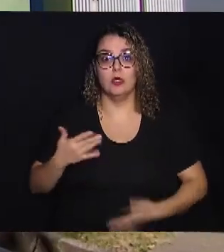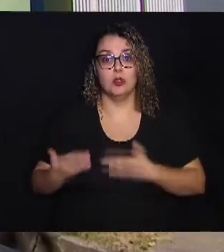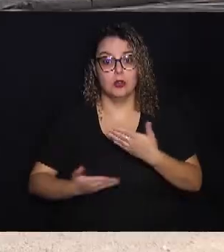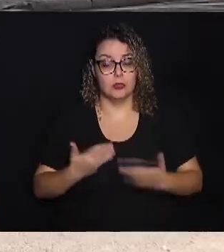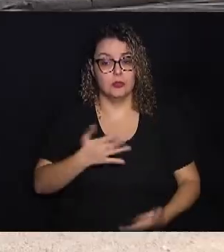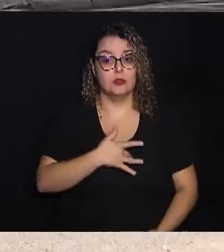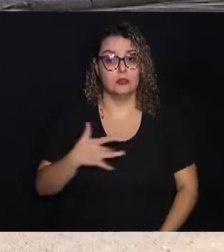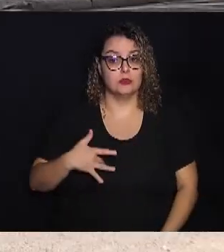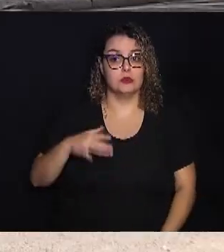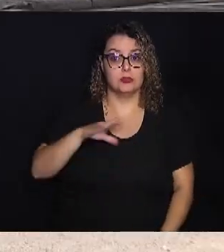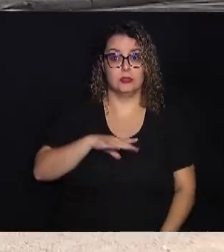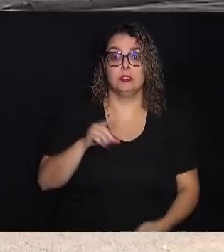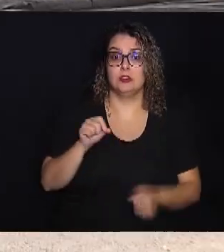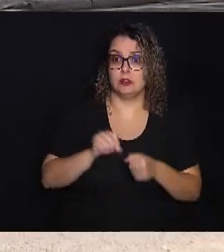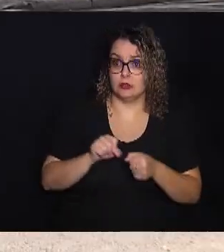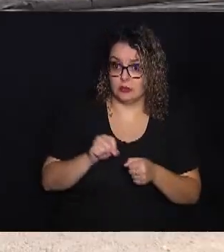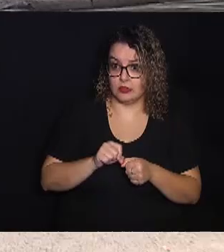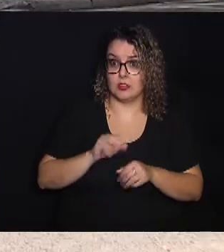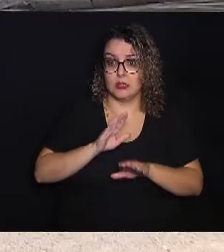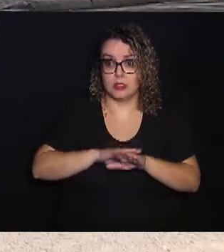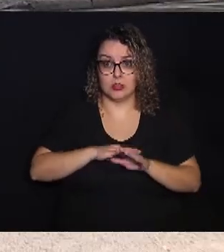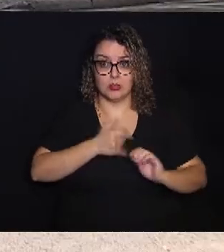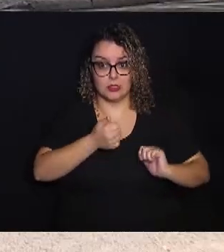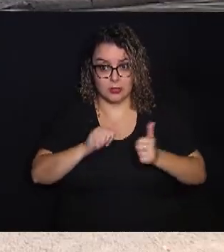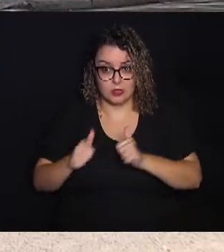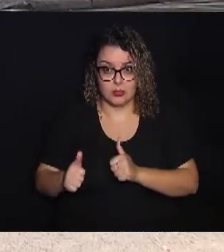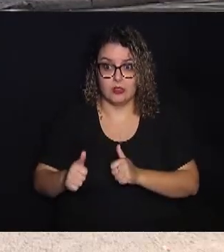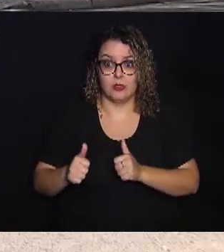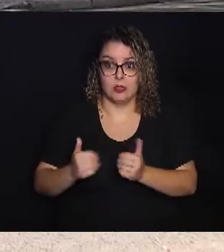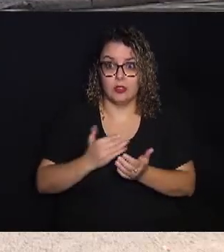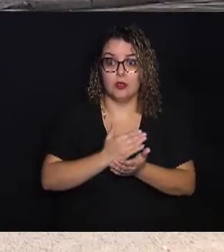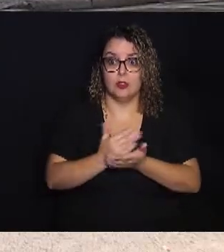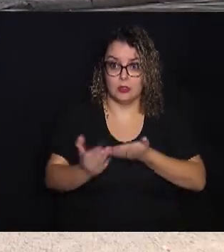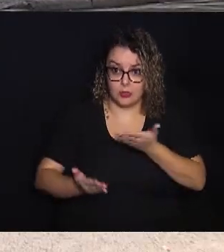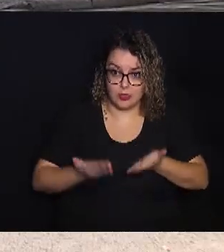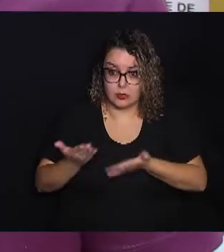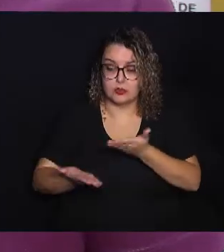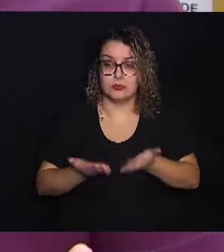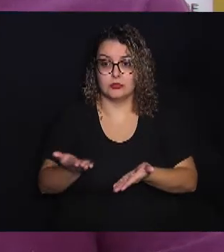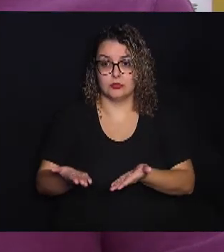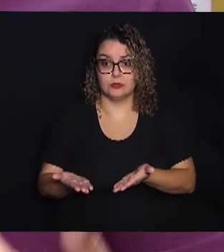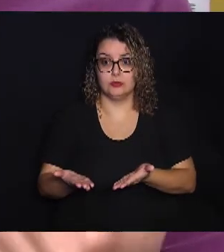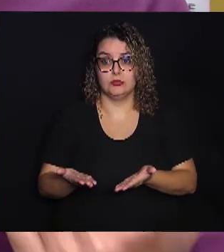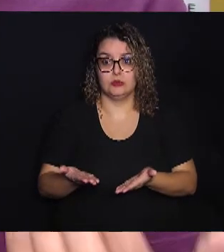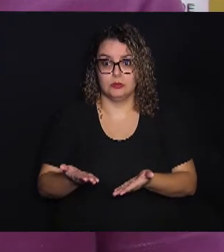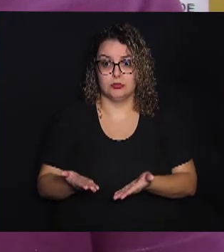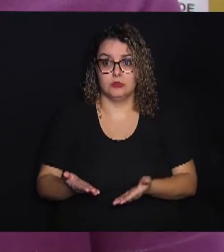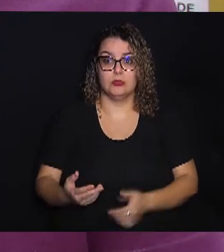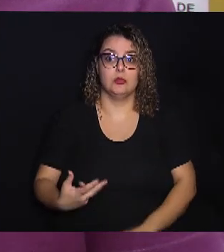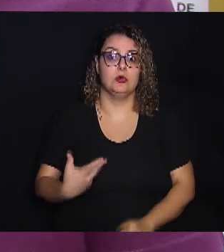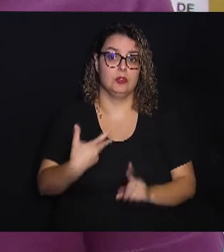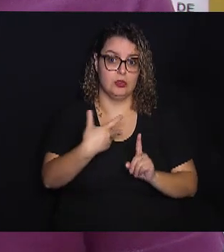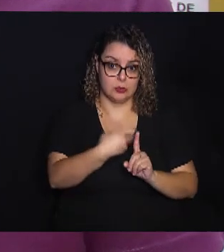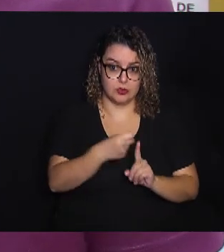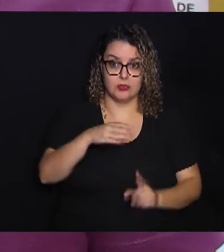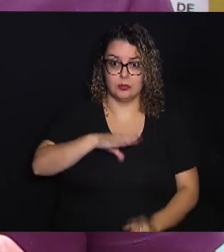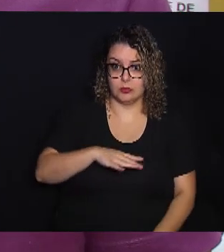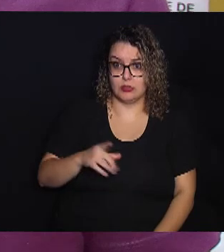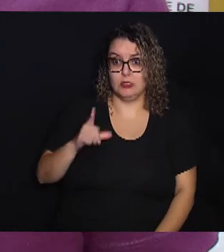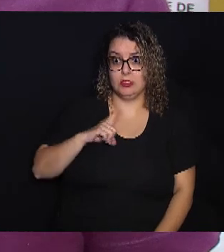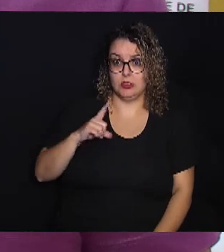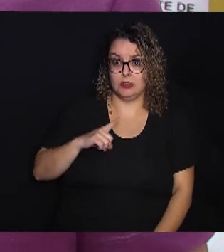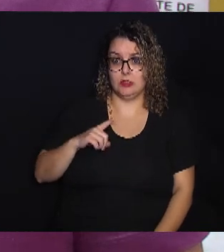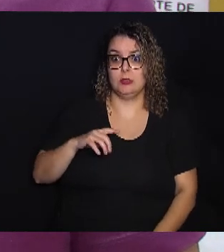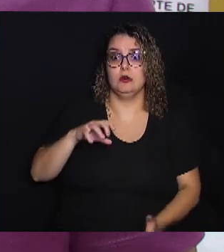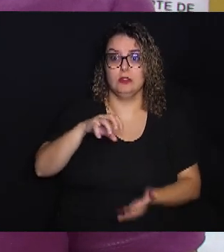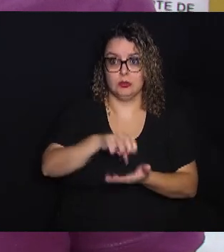dirigir. Serviço de saúde, o serviço de saúde do município que fazem esse tipo de avaliação e começa o tratamento, no